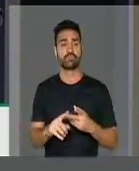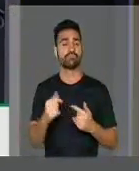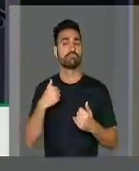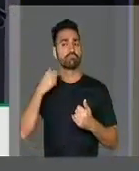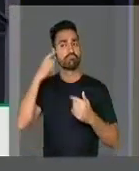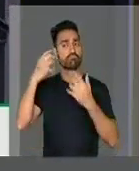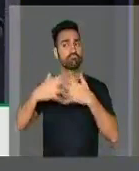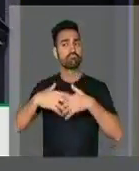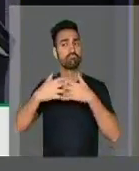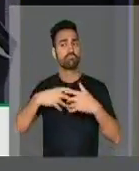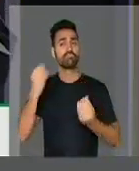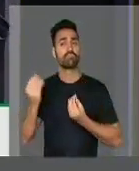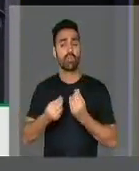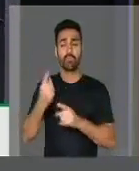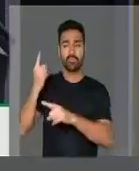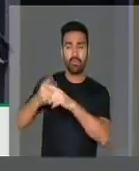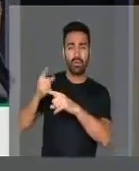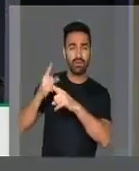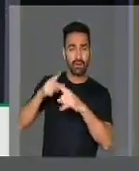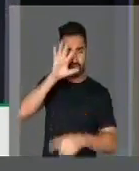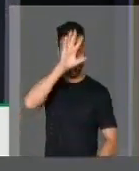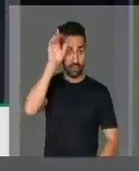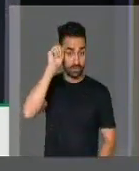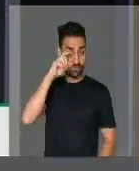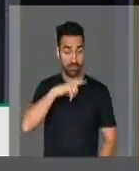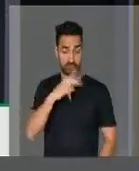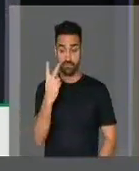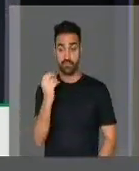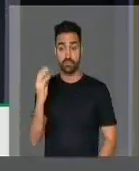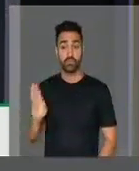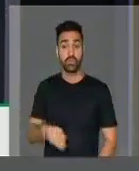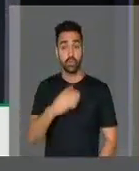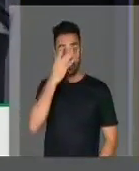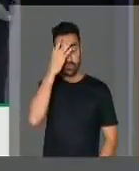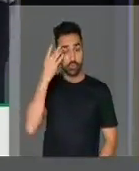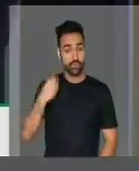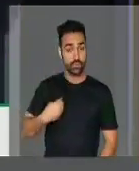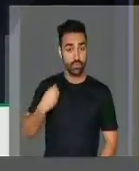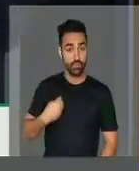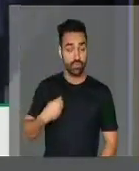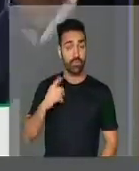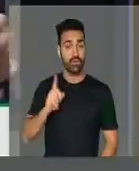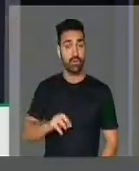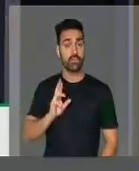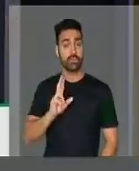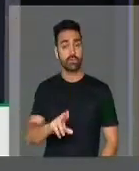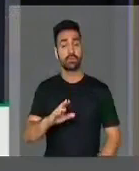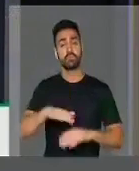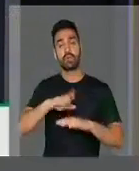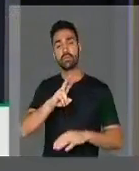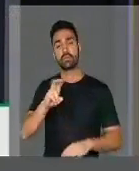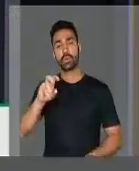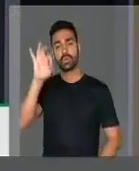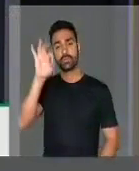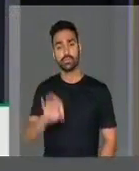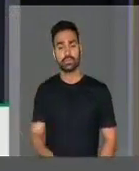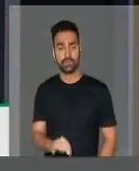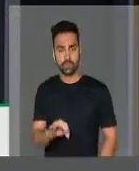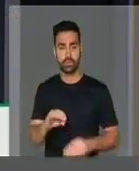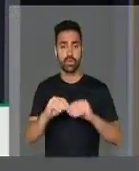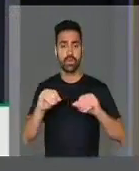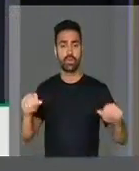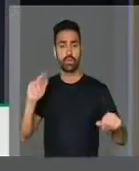porquê a Amazônia, com mais de 20 milhões de habitantes e representando mais de 50% do território